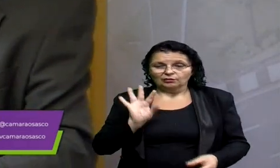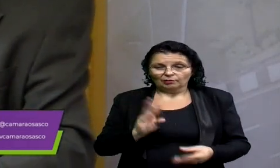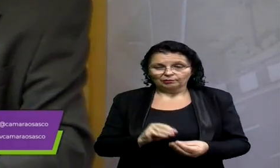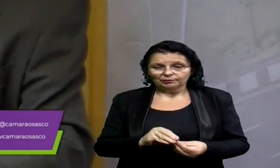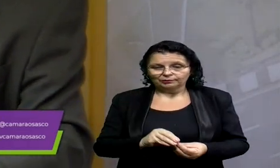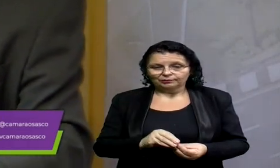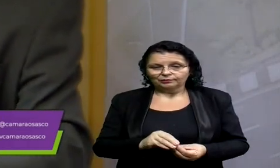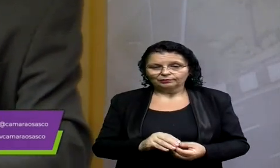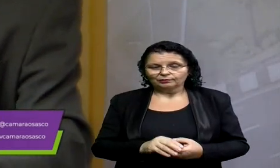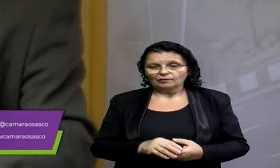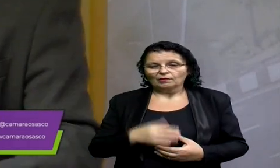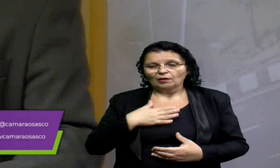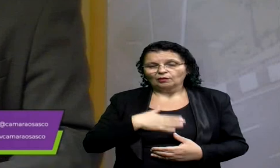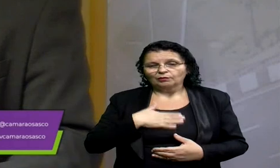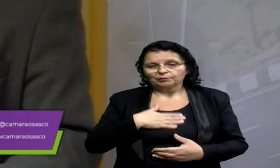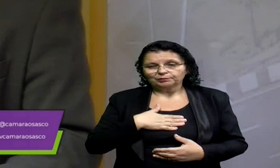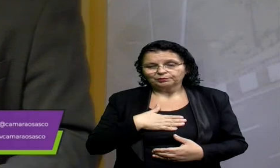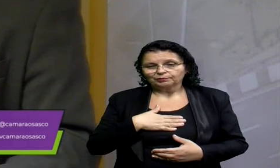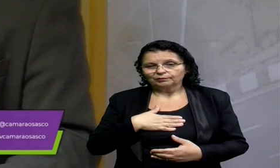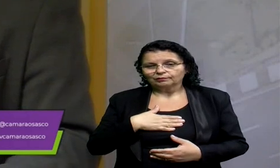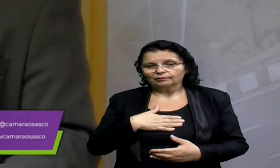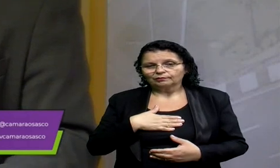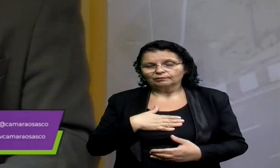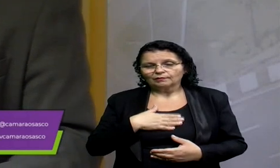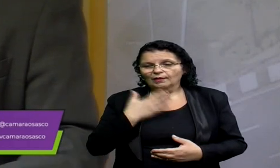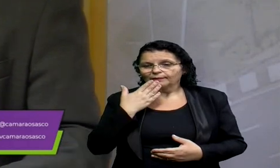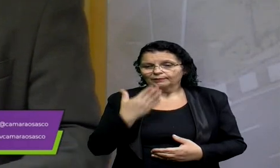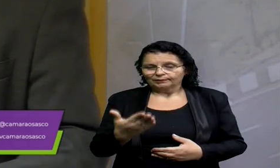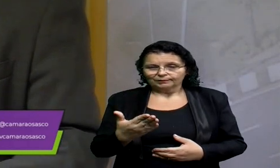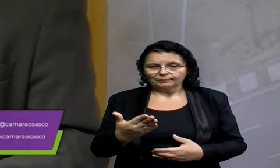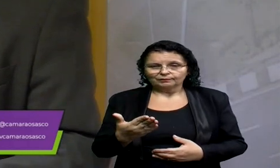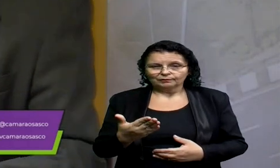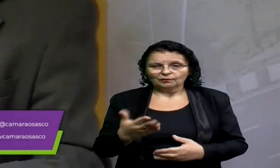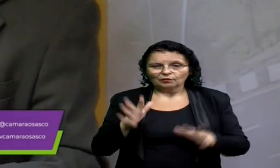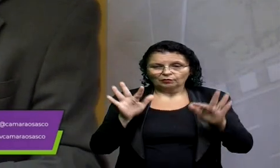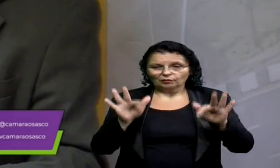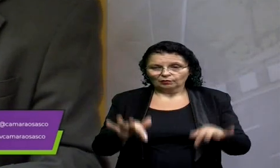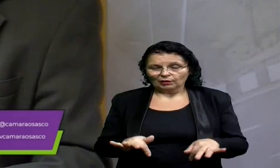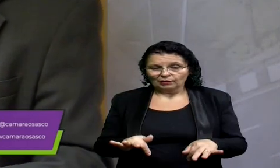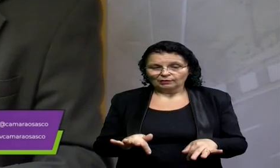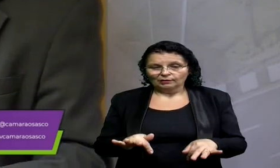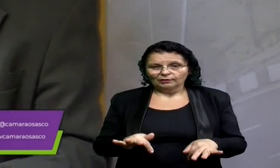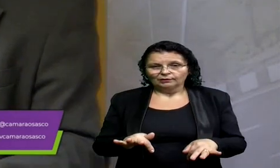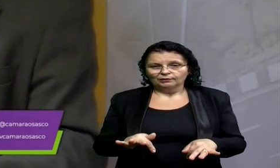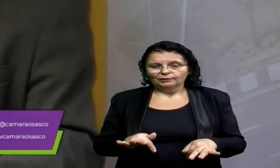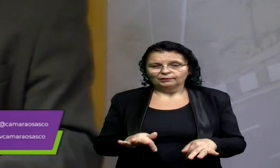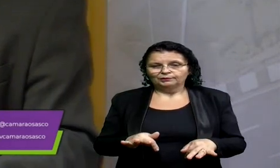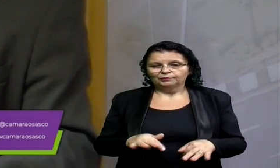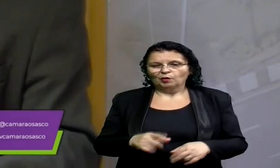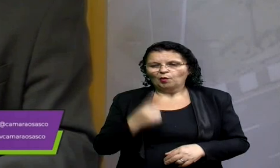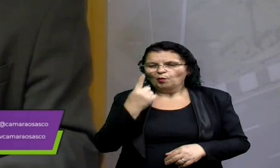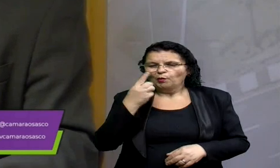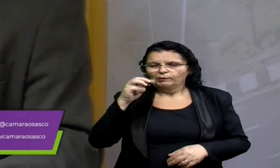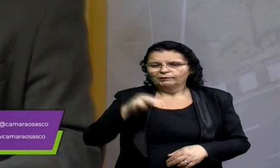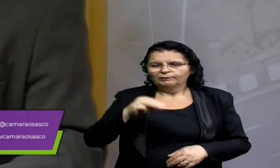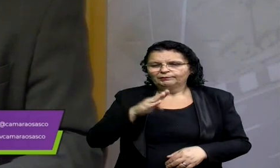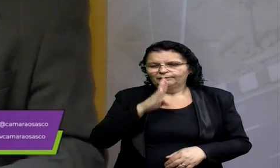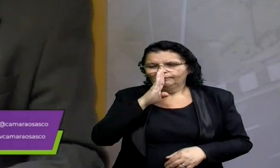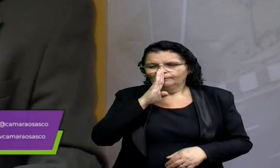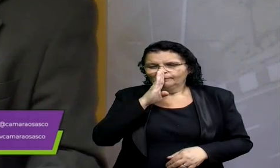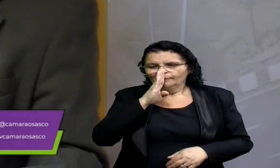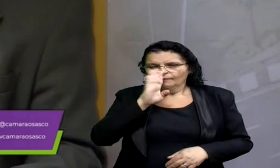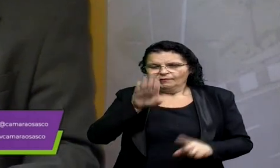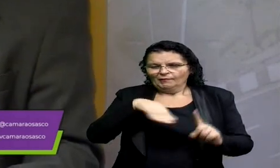eh eu gostaria aqui de de pedir para no final do do expediente fazer o minuto de silêncio tá em